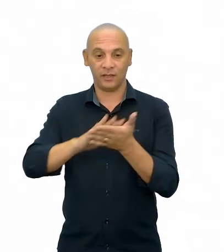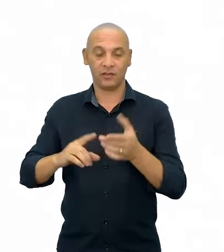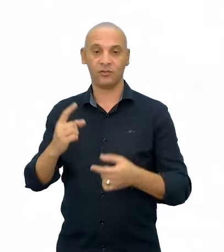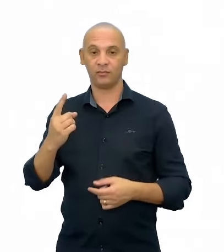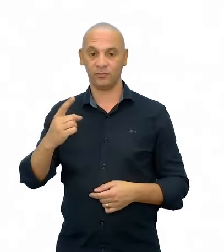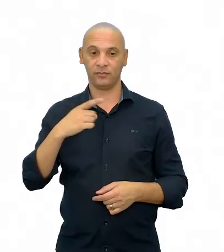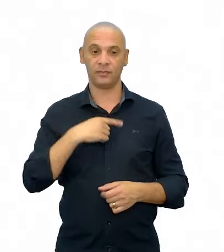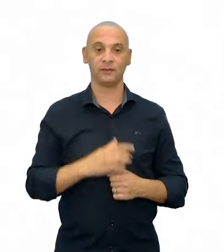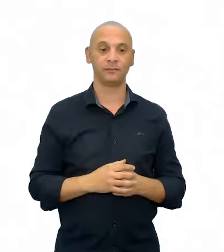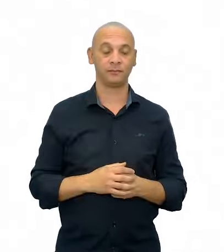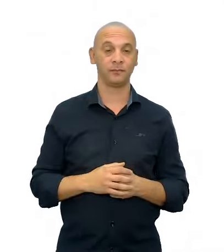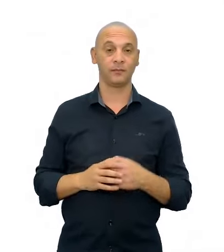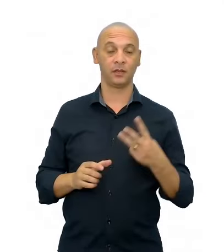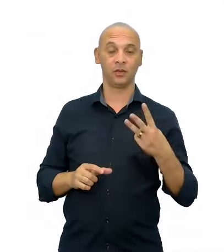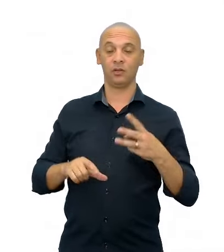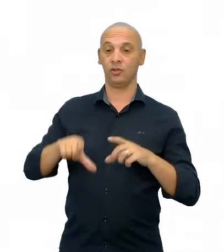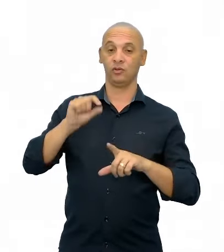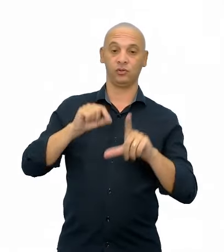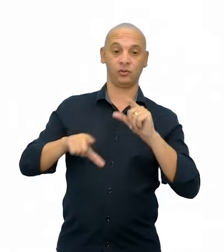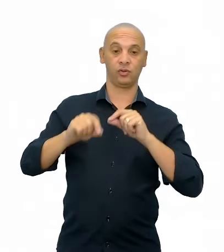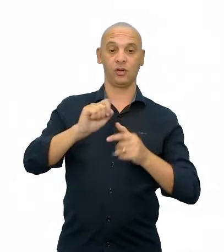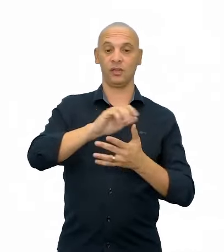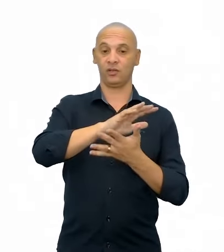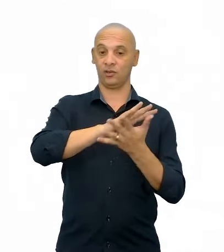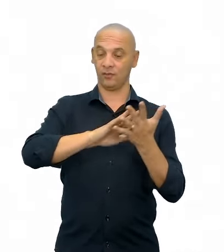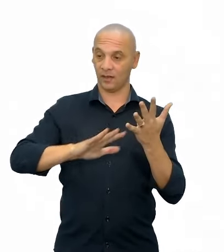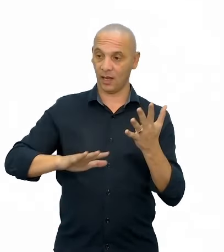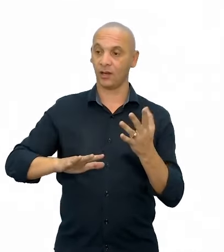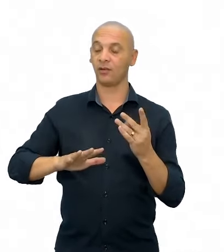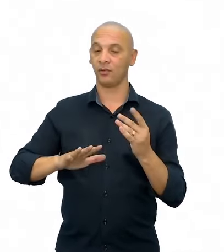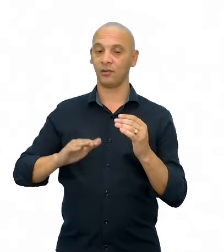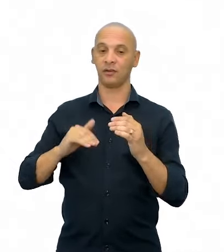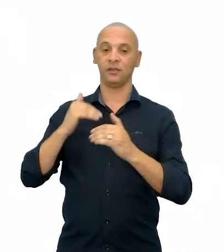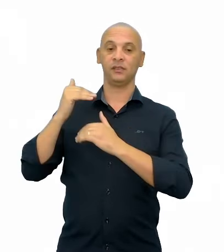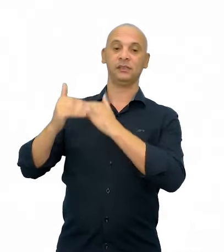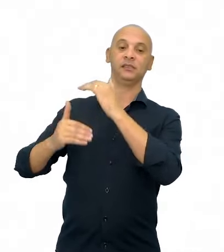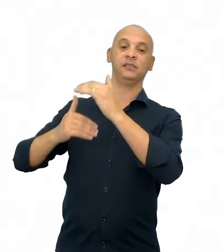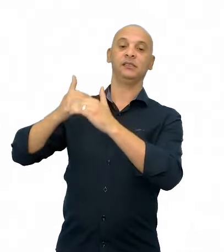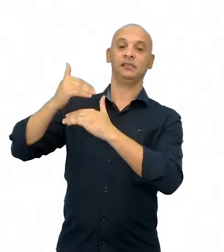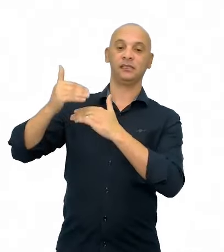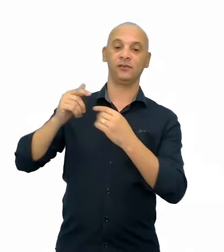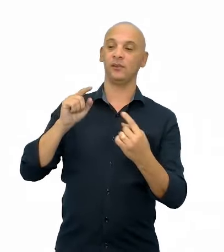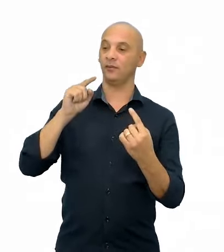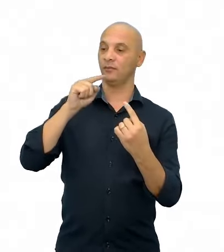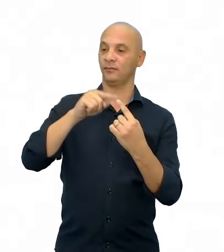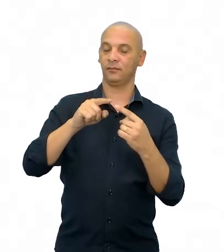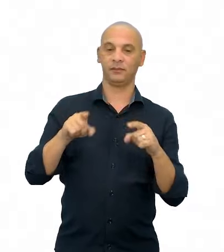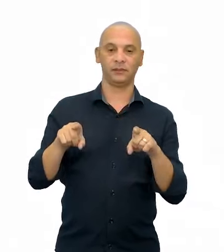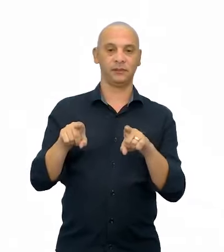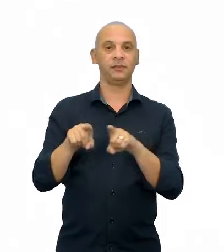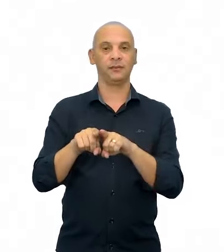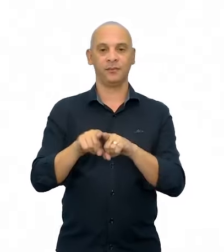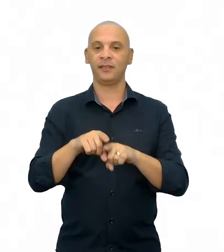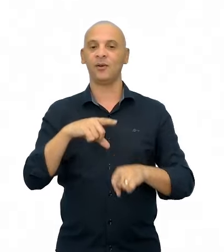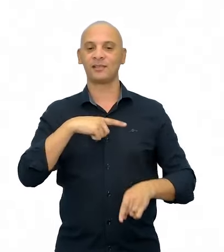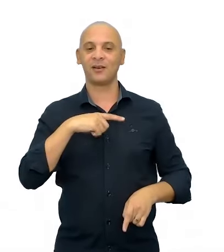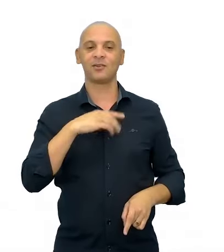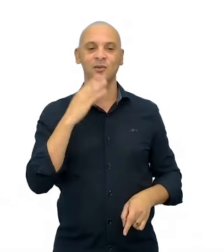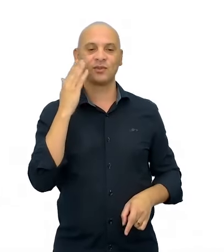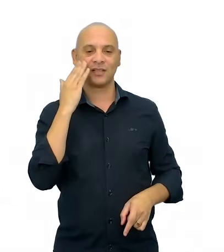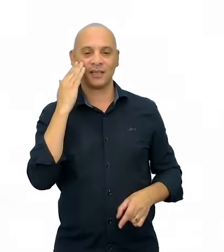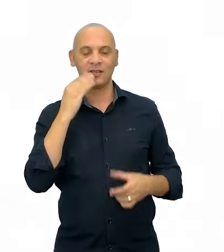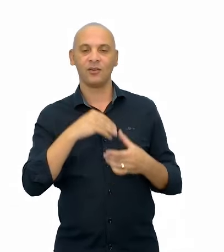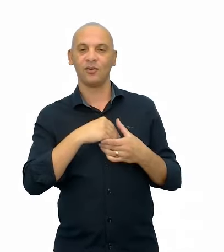1. Escolher atividades que desenvolvam de forma objetiva o conteúdo